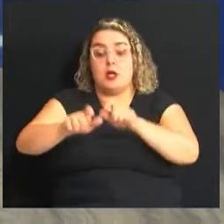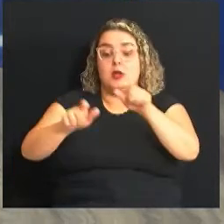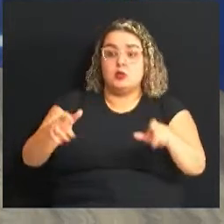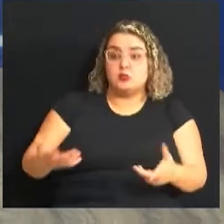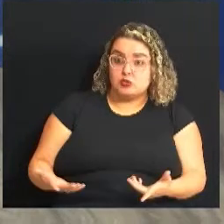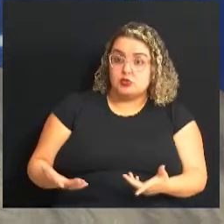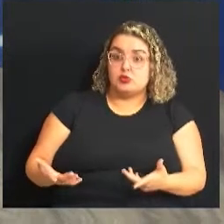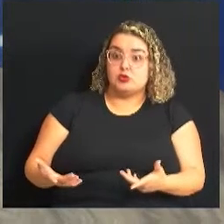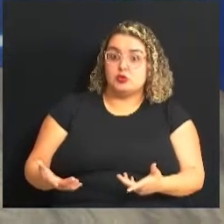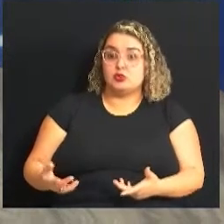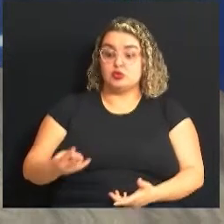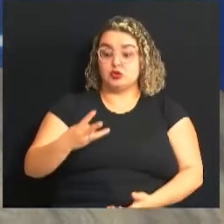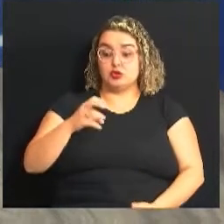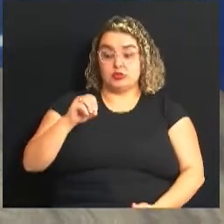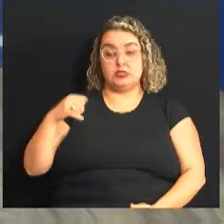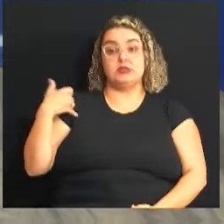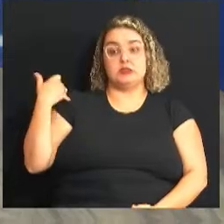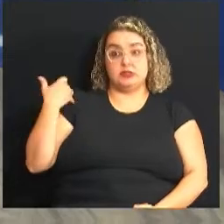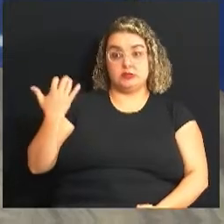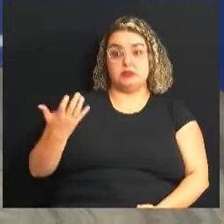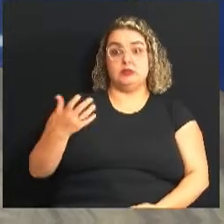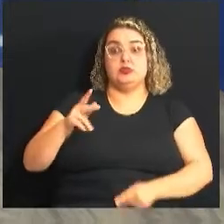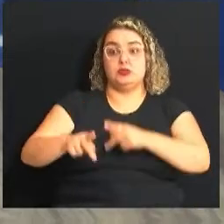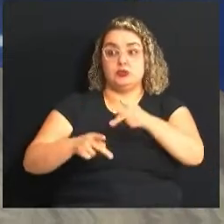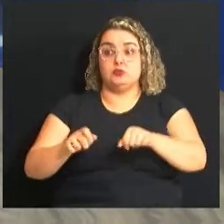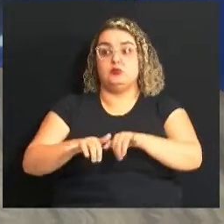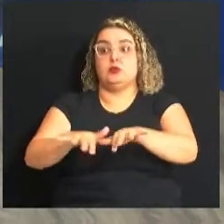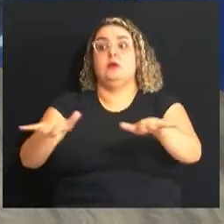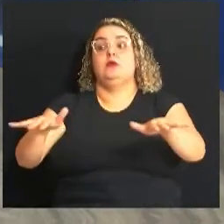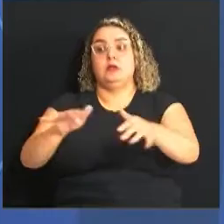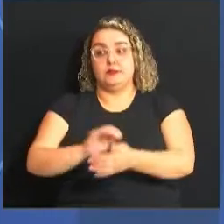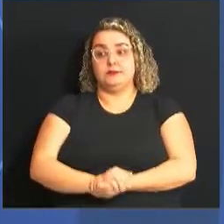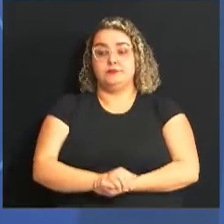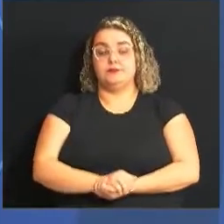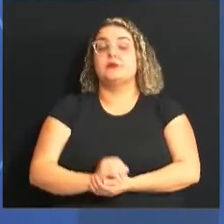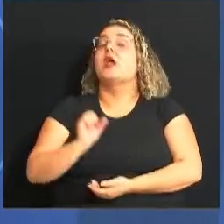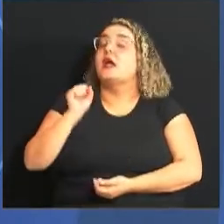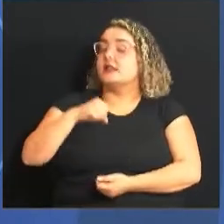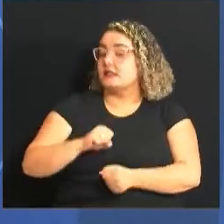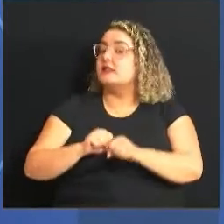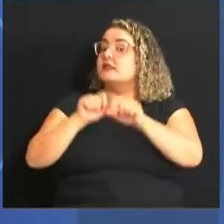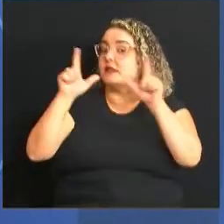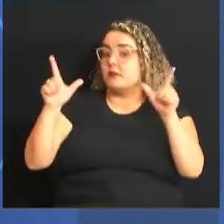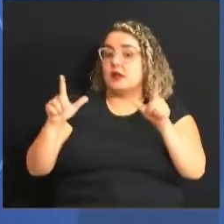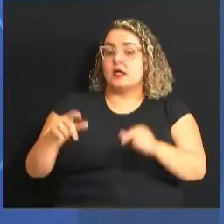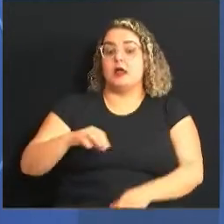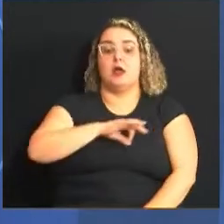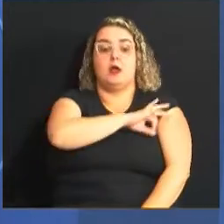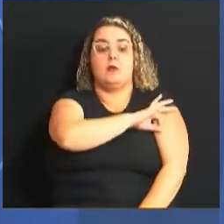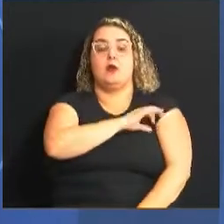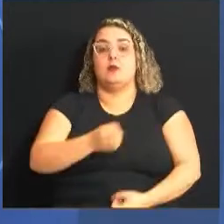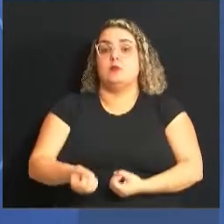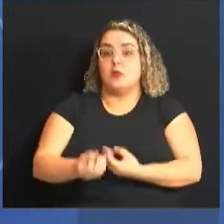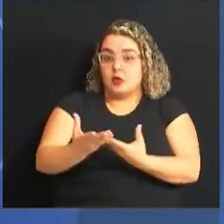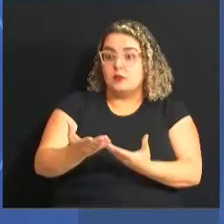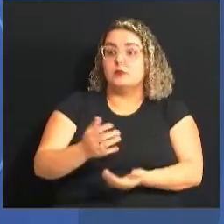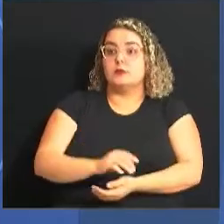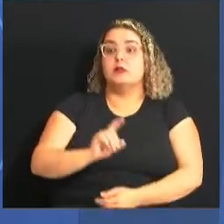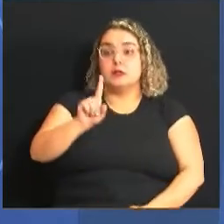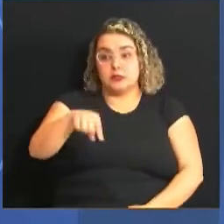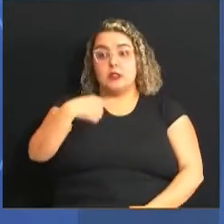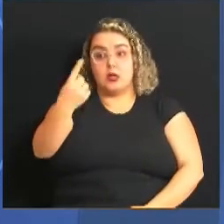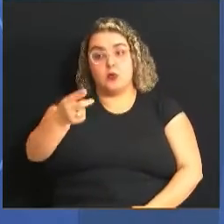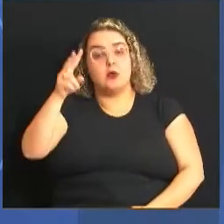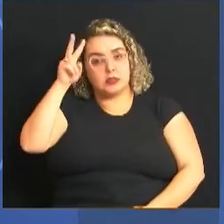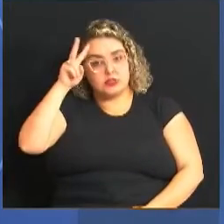partir de 30 anos e este público foi ampliado. Sim, nesta manhã a Prefeitura emitiu uma nota dizendo que a partir da próxima